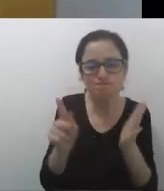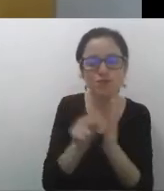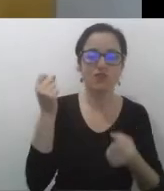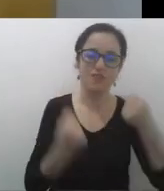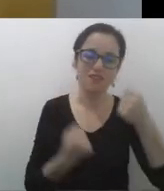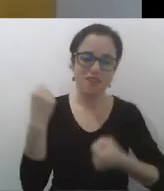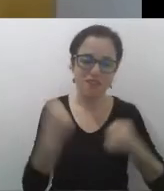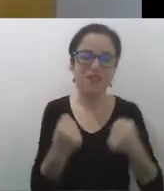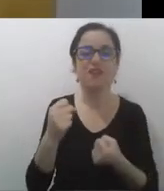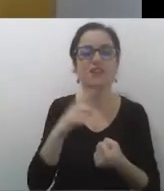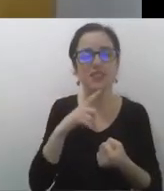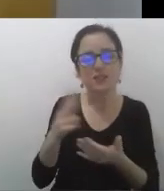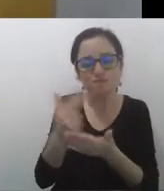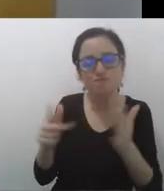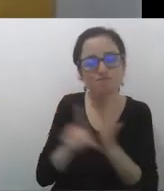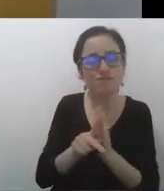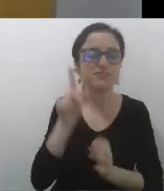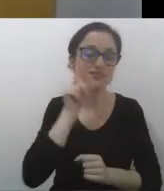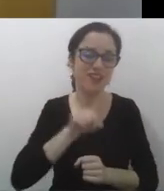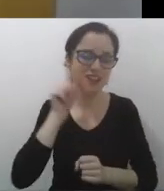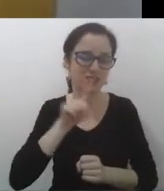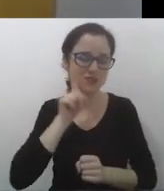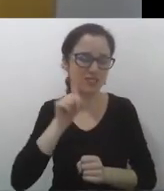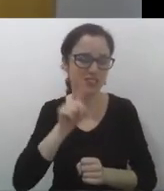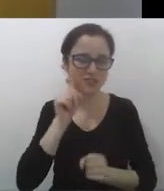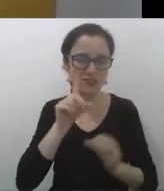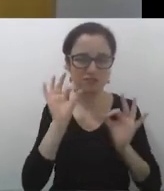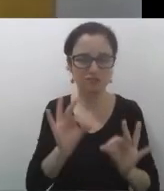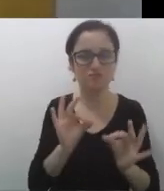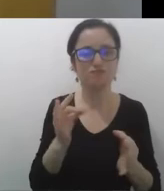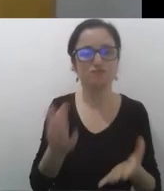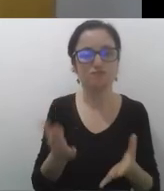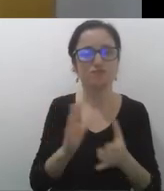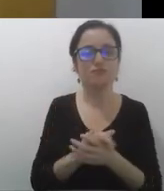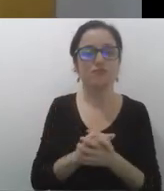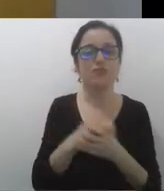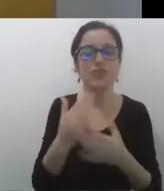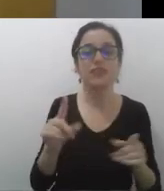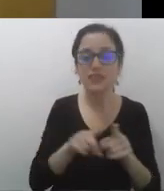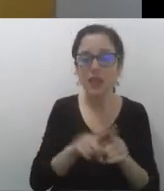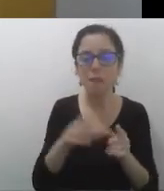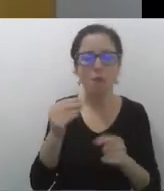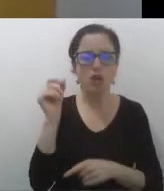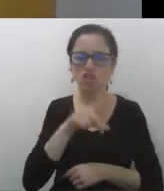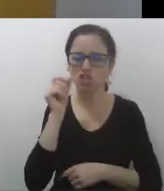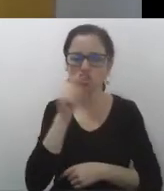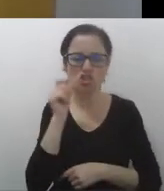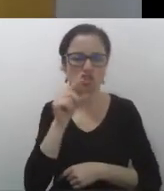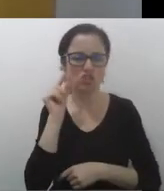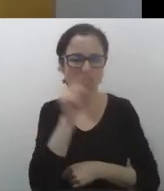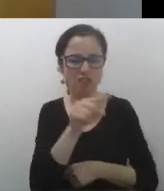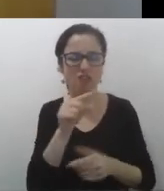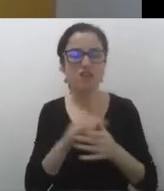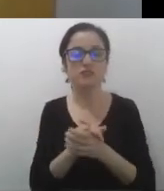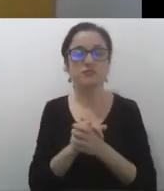do design automobilístico, e você tem a indústria americana, que também